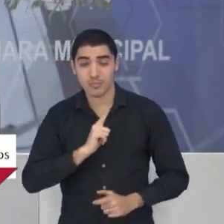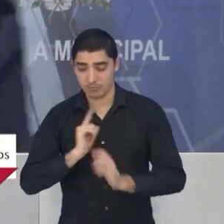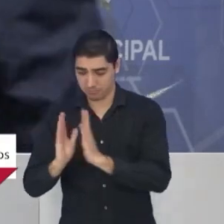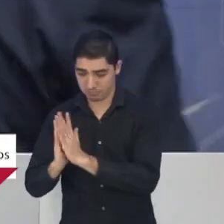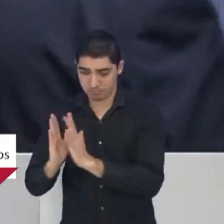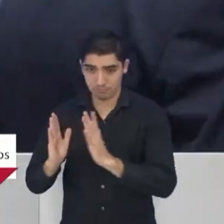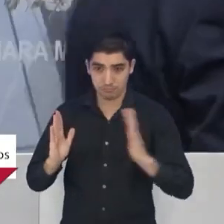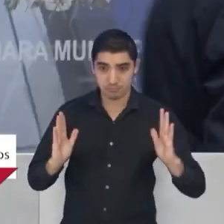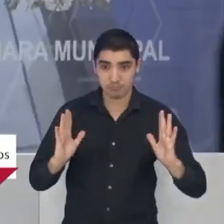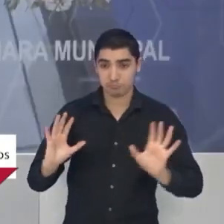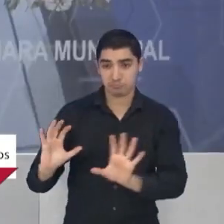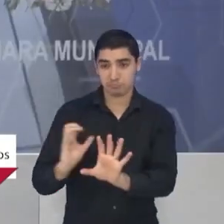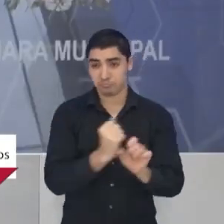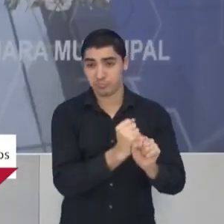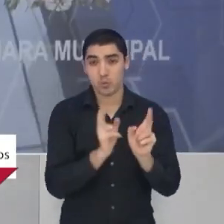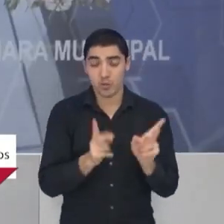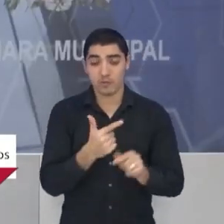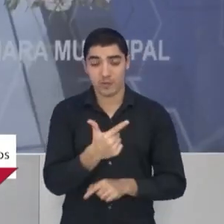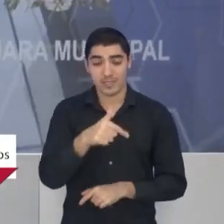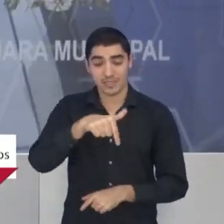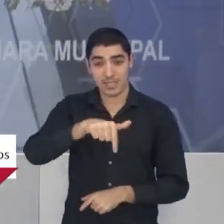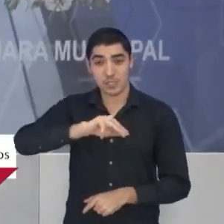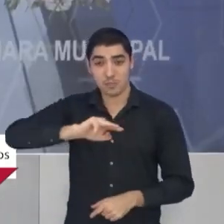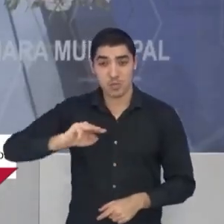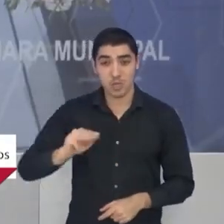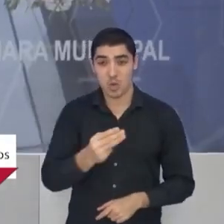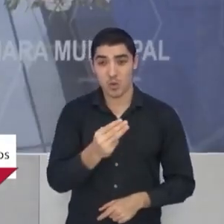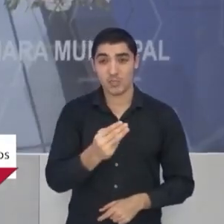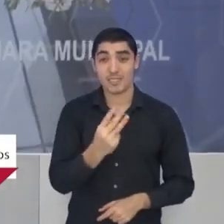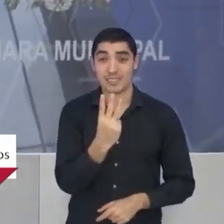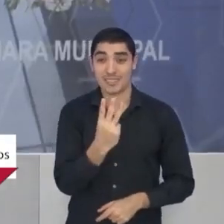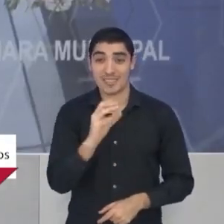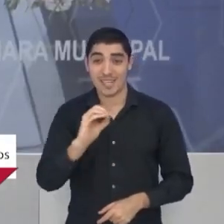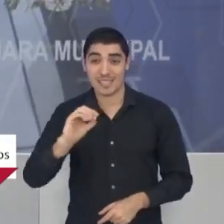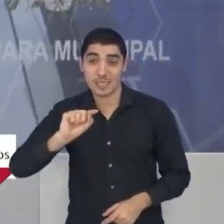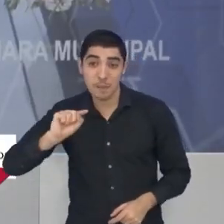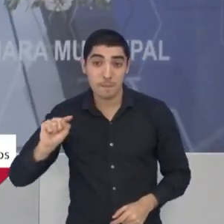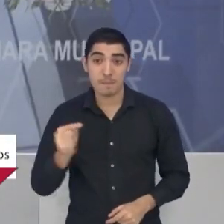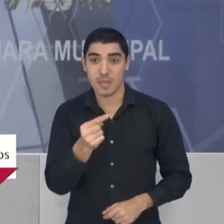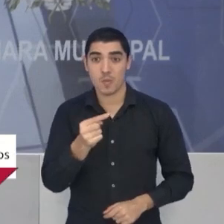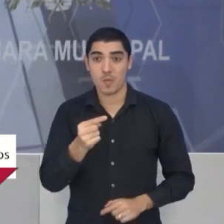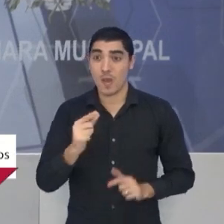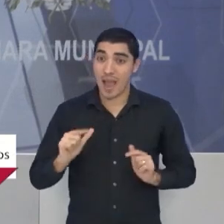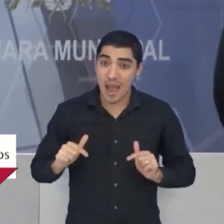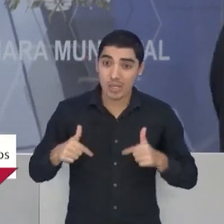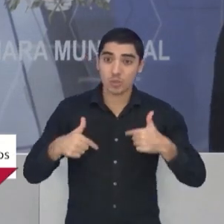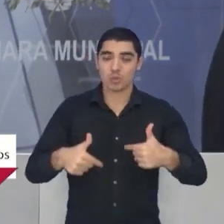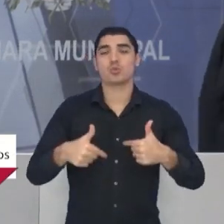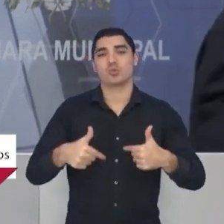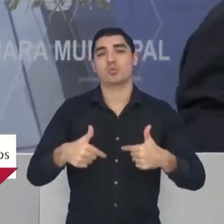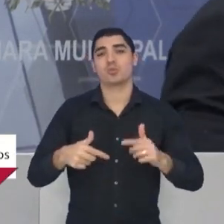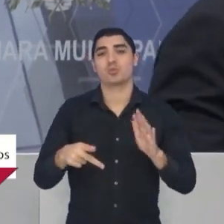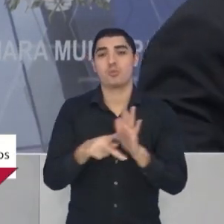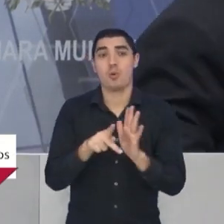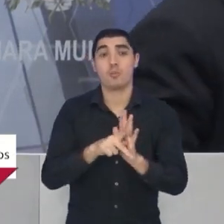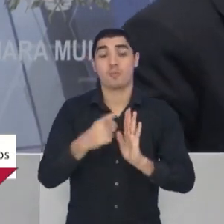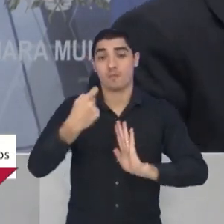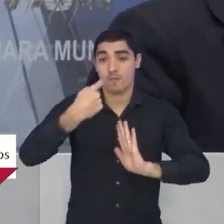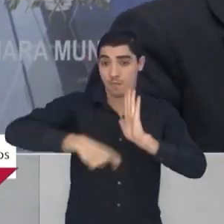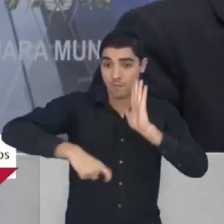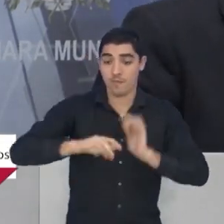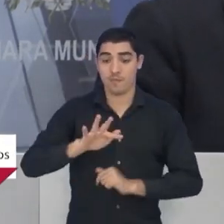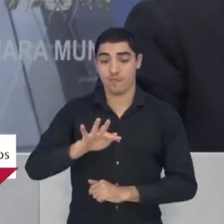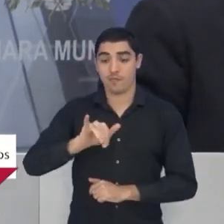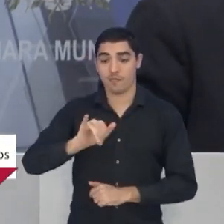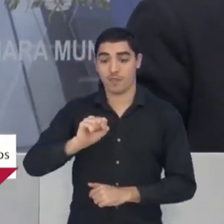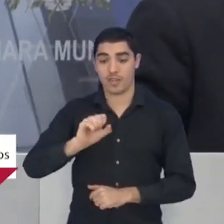27 milhões 300.000 ações de executivo fiscal atul O